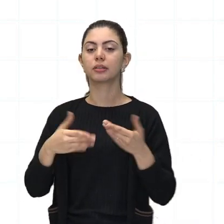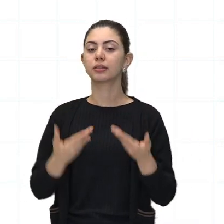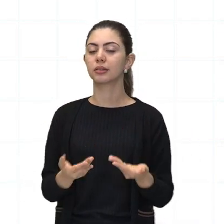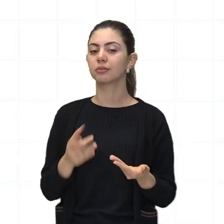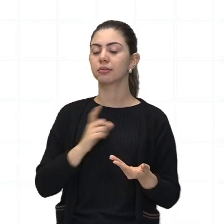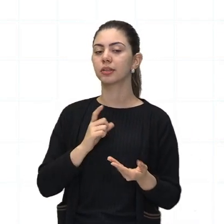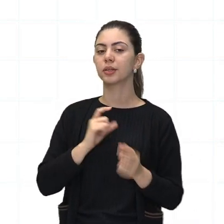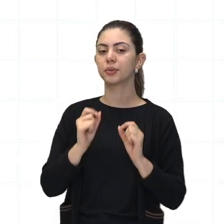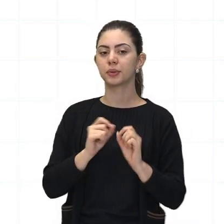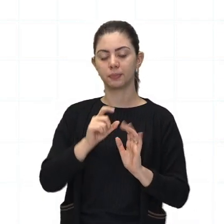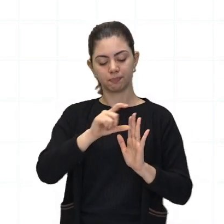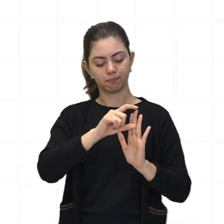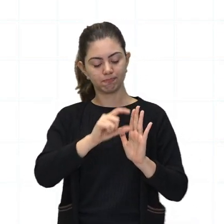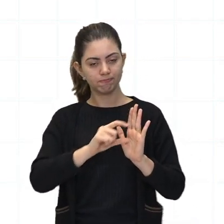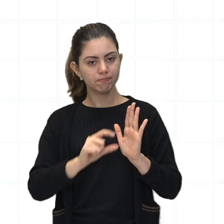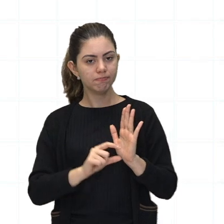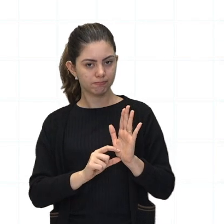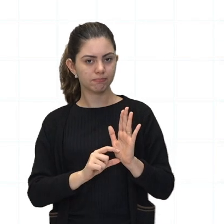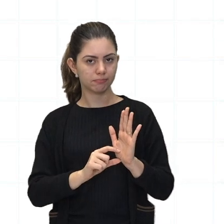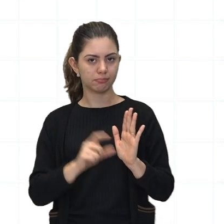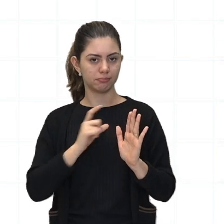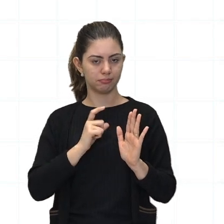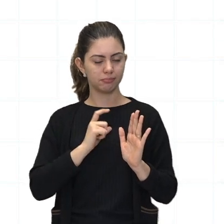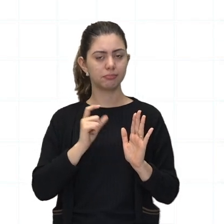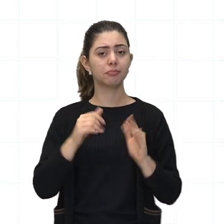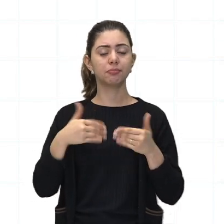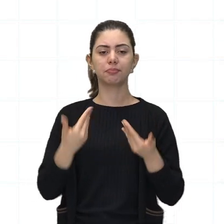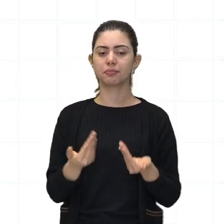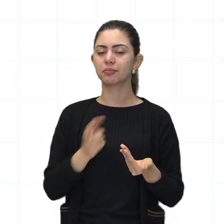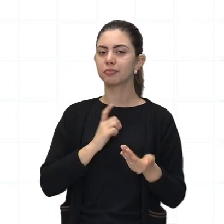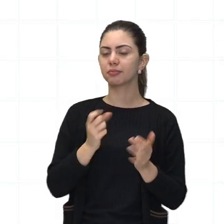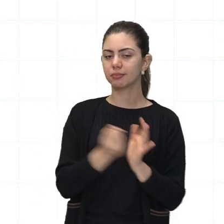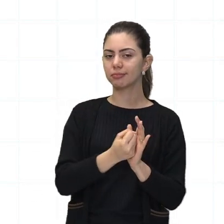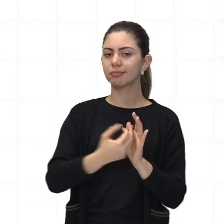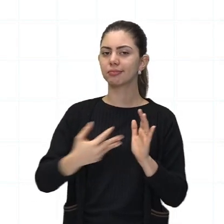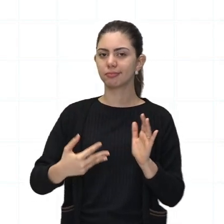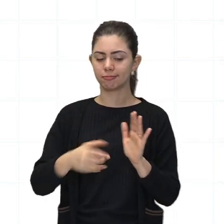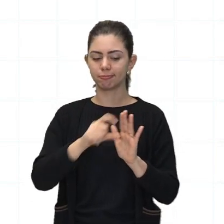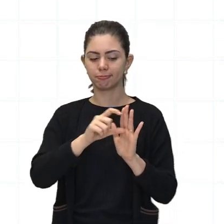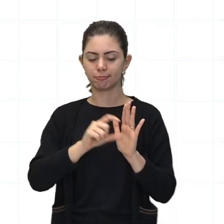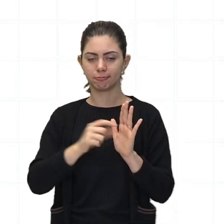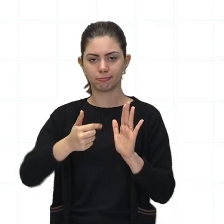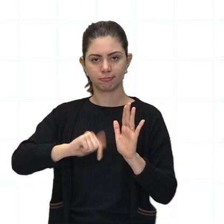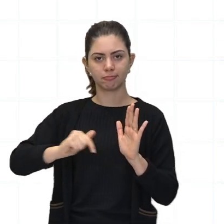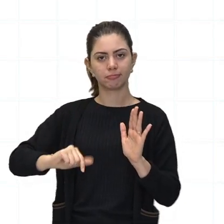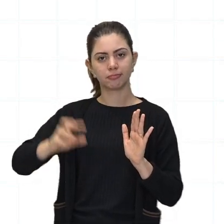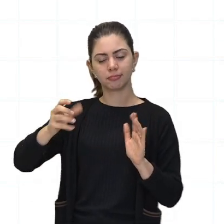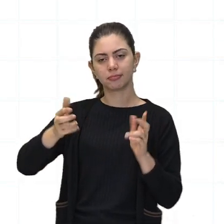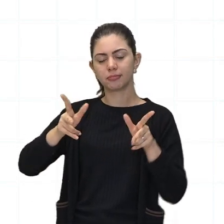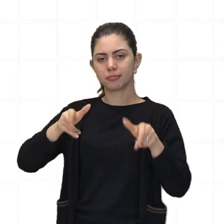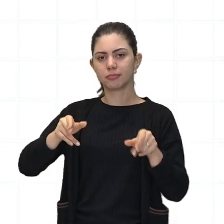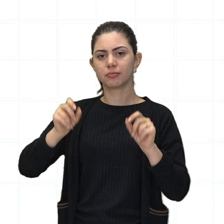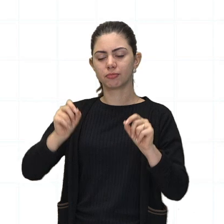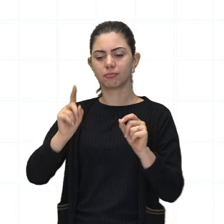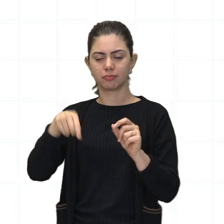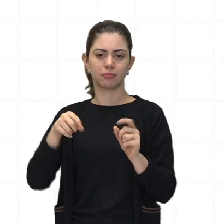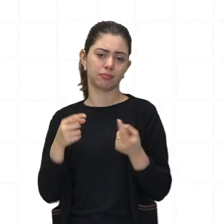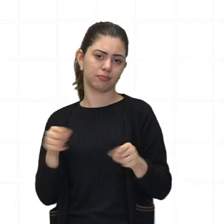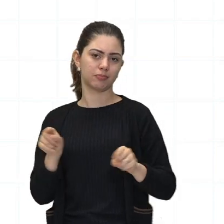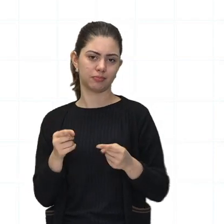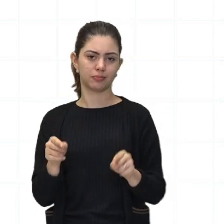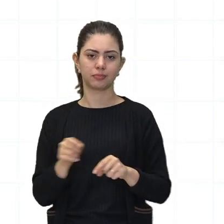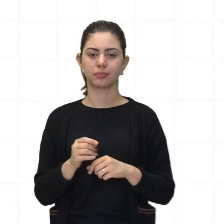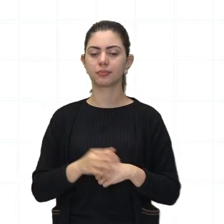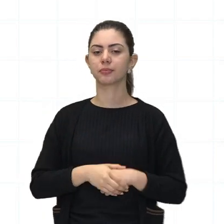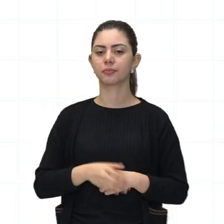grande entre as estrofes, entre os versos, e essa espécie de repetição que funciona quase como um refrão. Bora